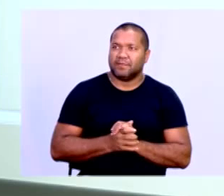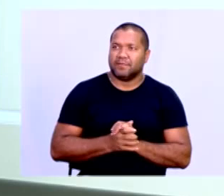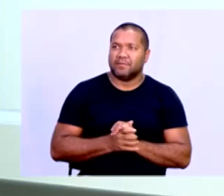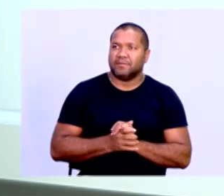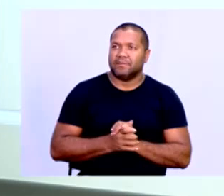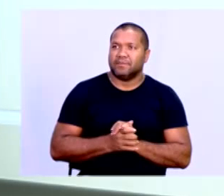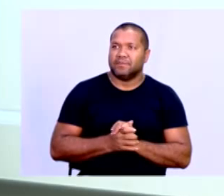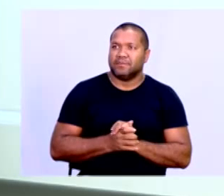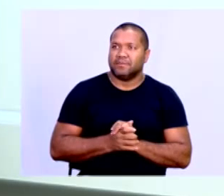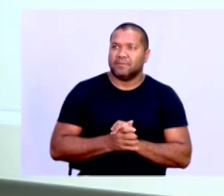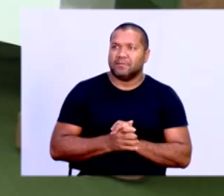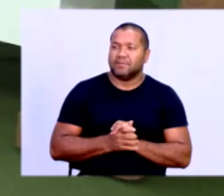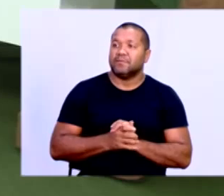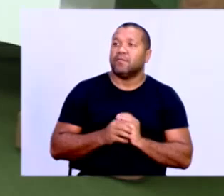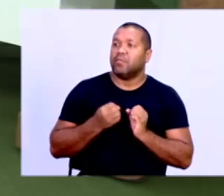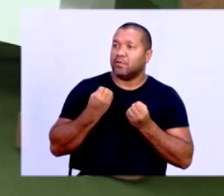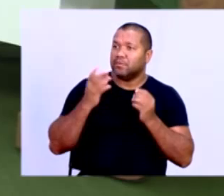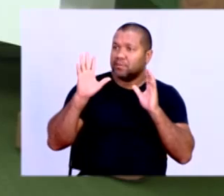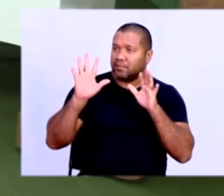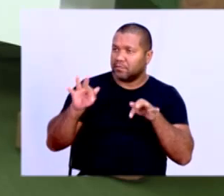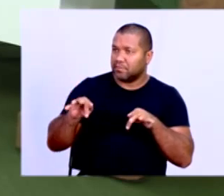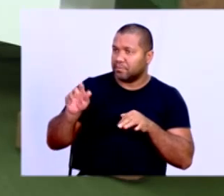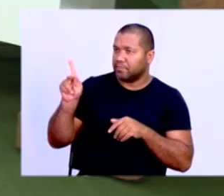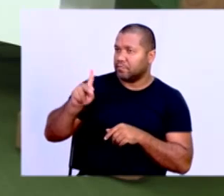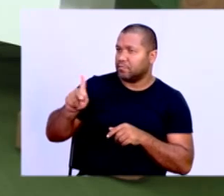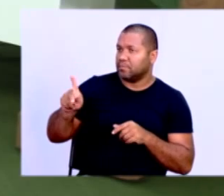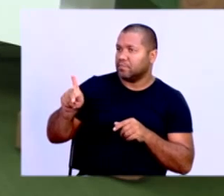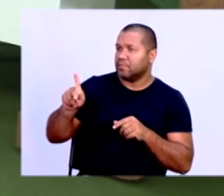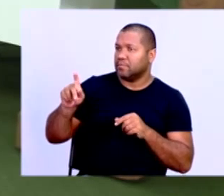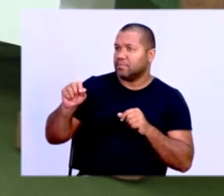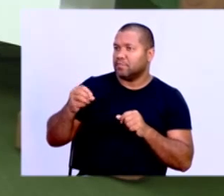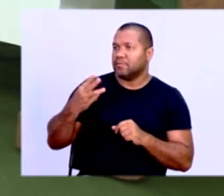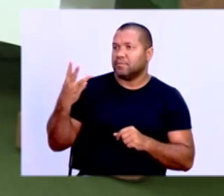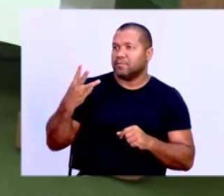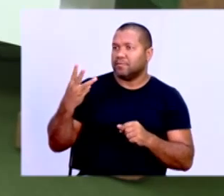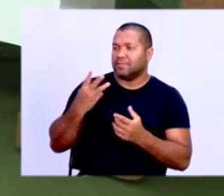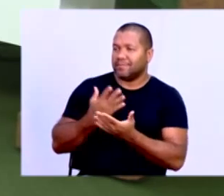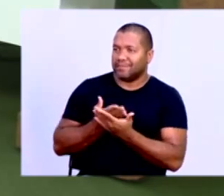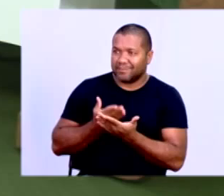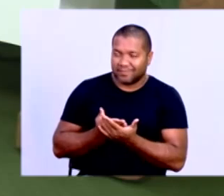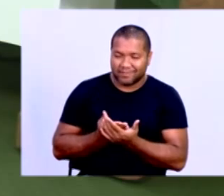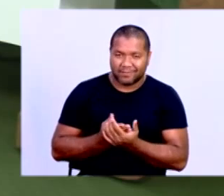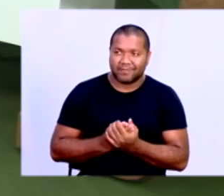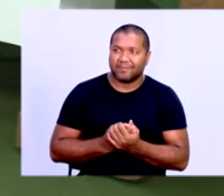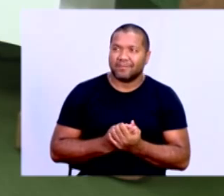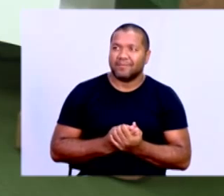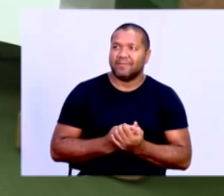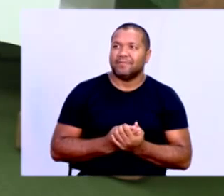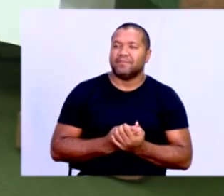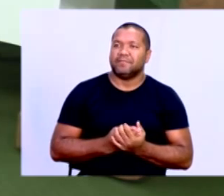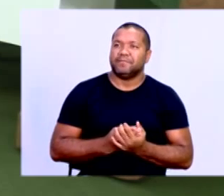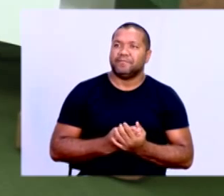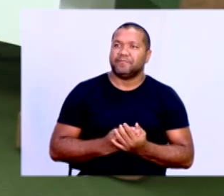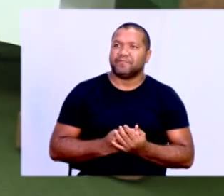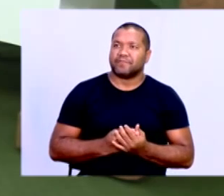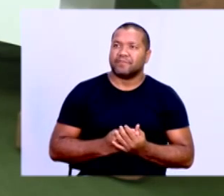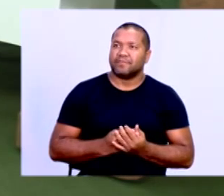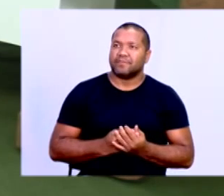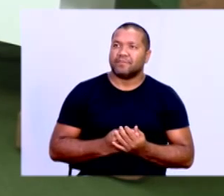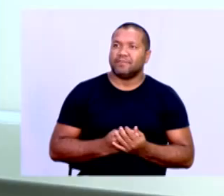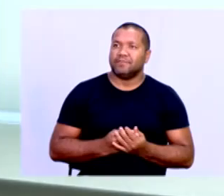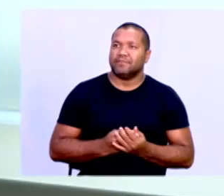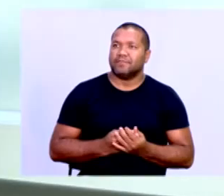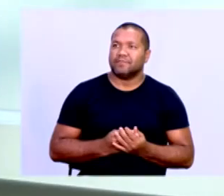Bom, estamos chegando ao fim, né, professora, da nossa 3ª aula. Isso. E